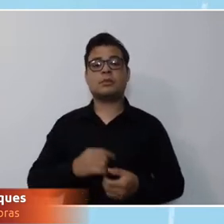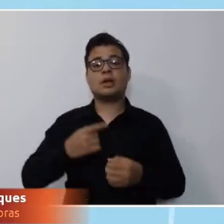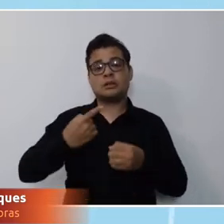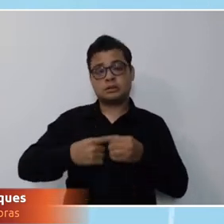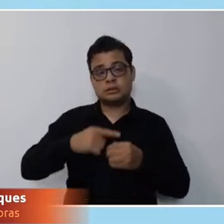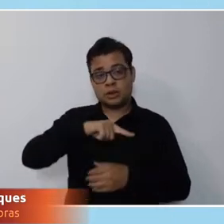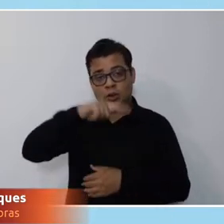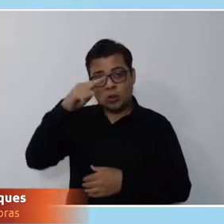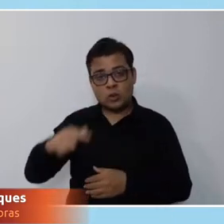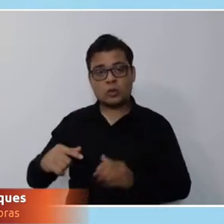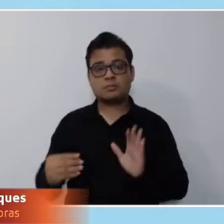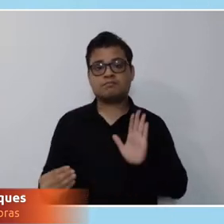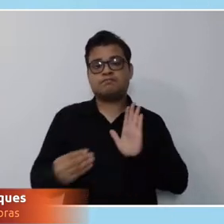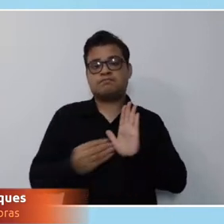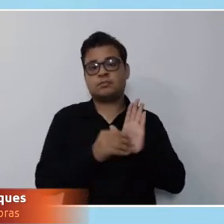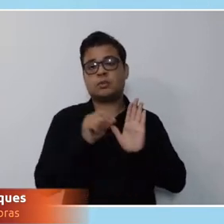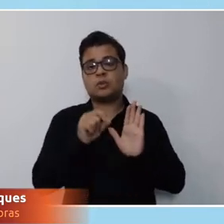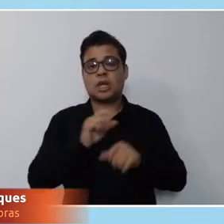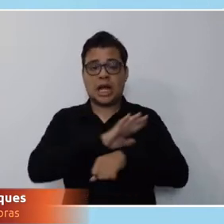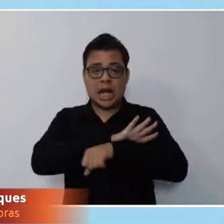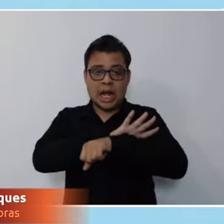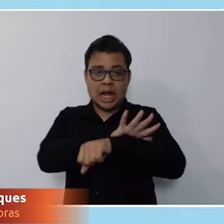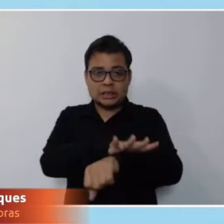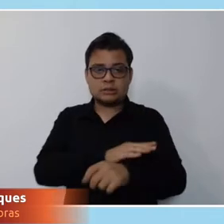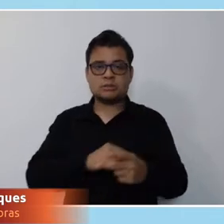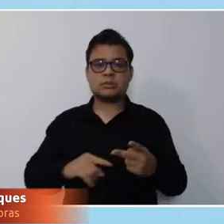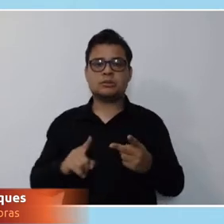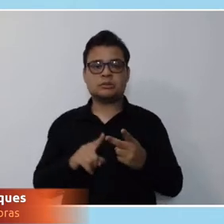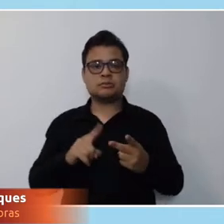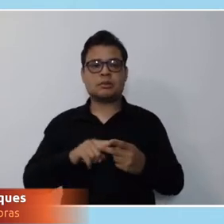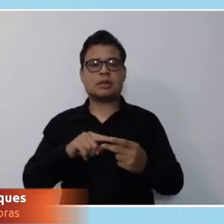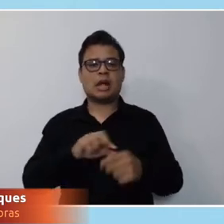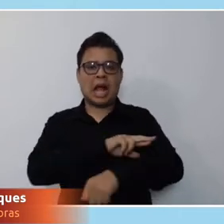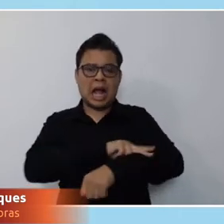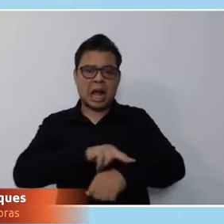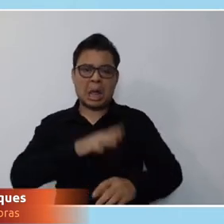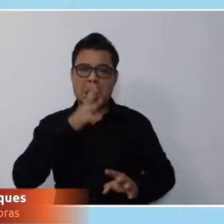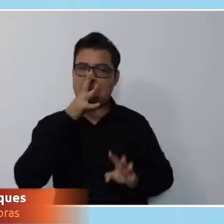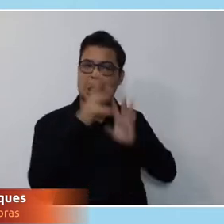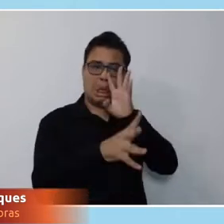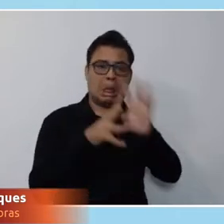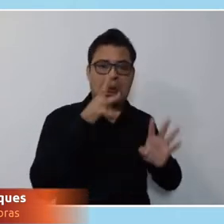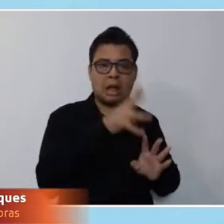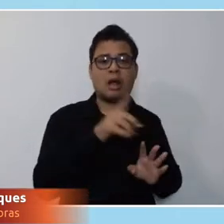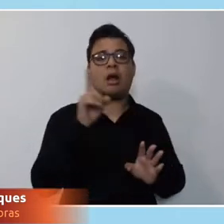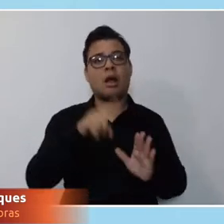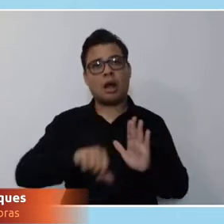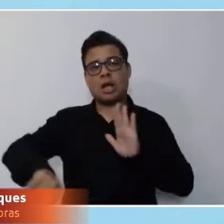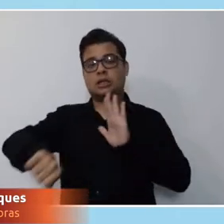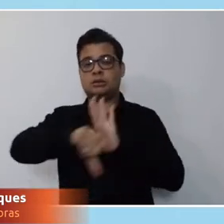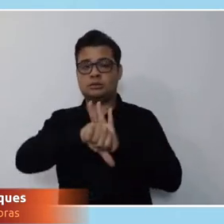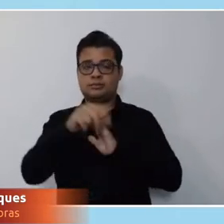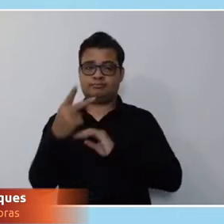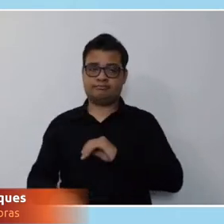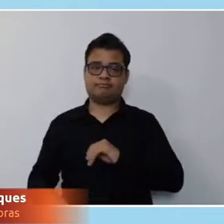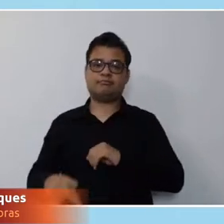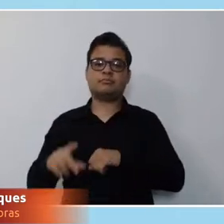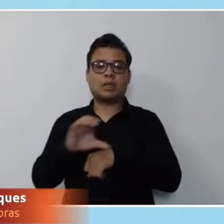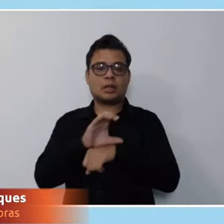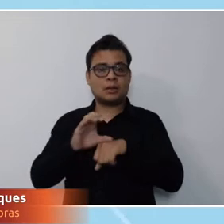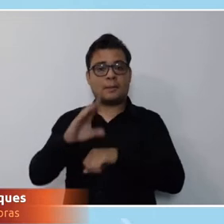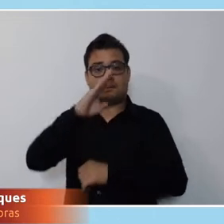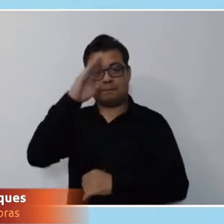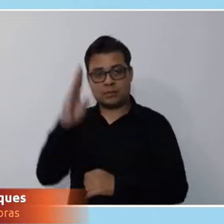que racismo e injúria racial são crimes previstos na legislação brasileira e que, além das